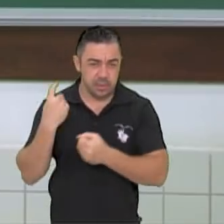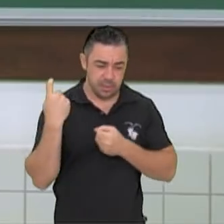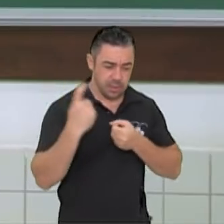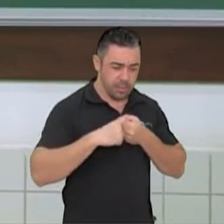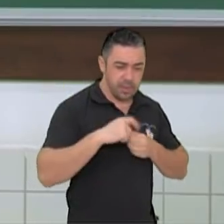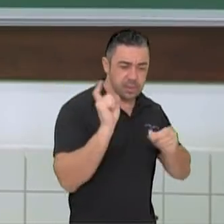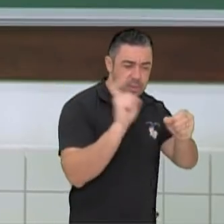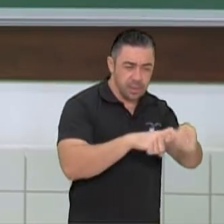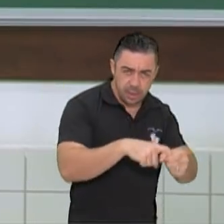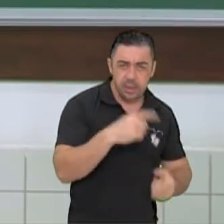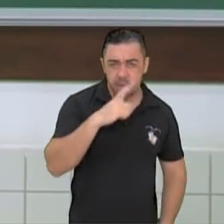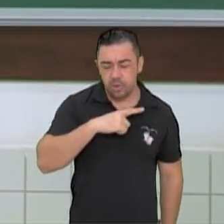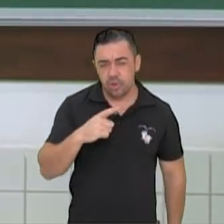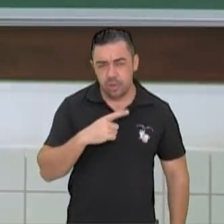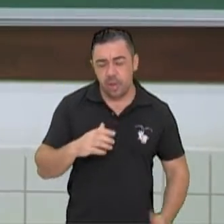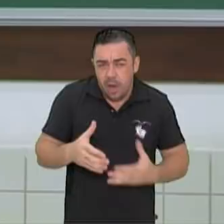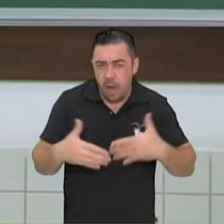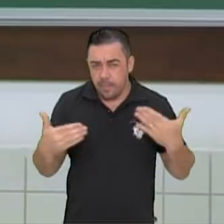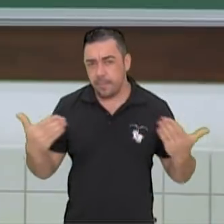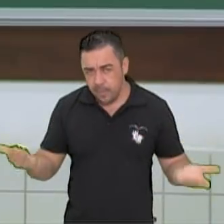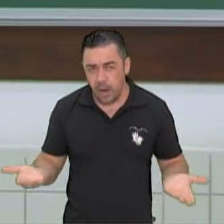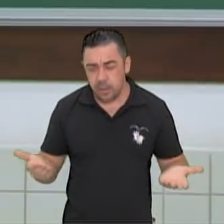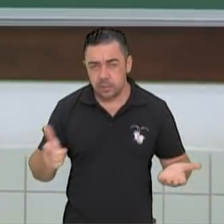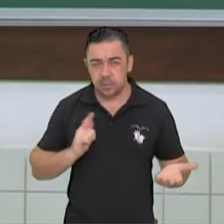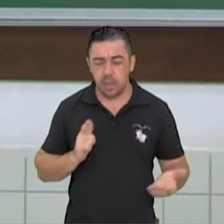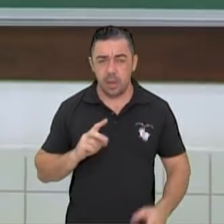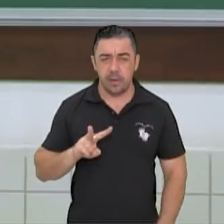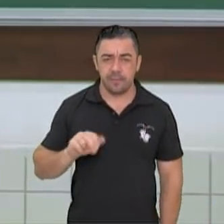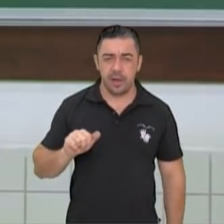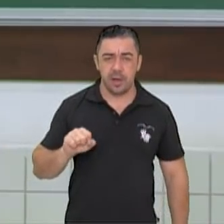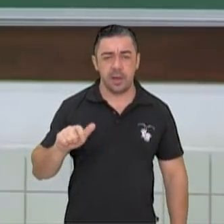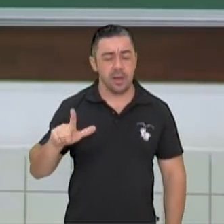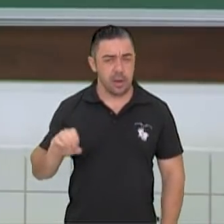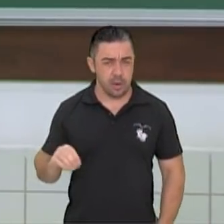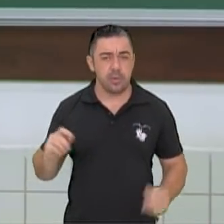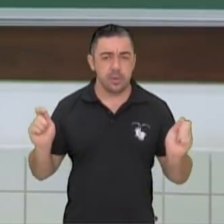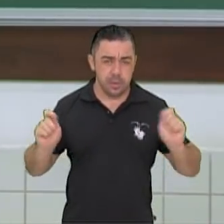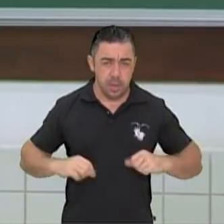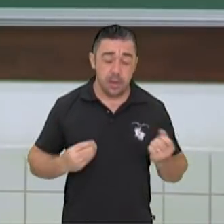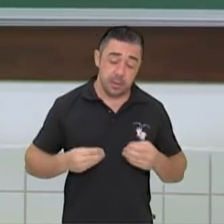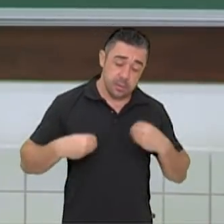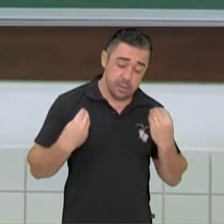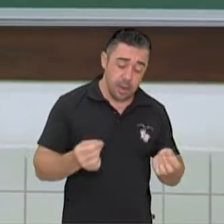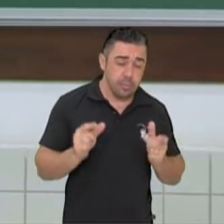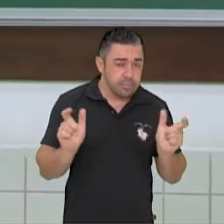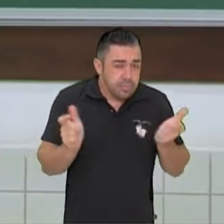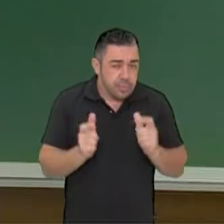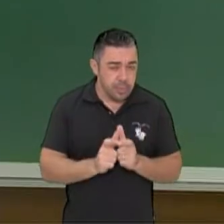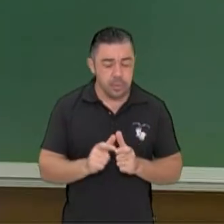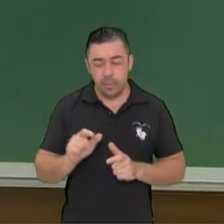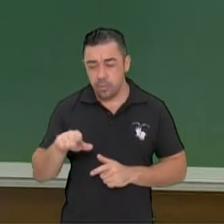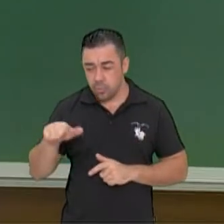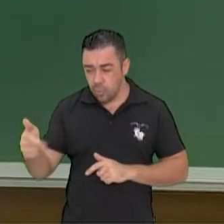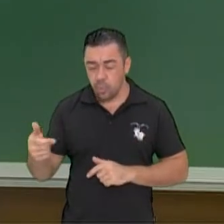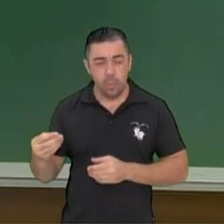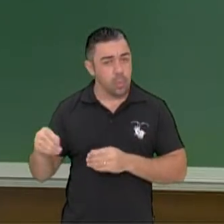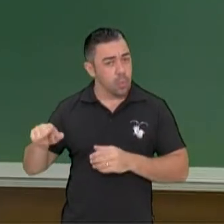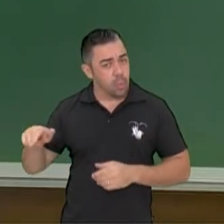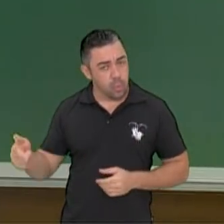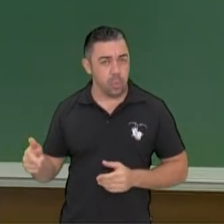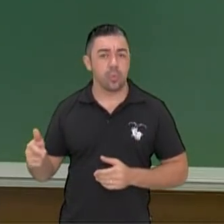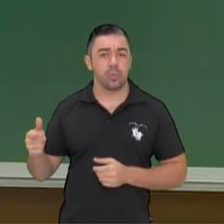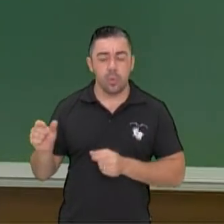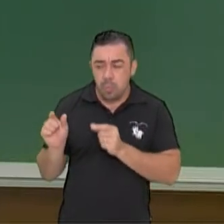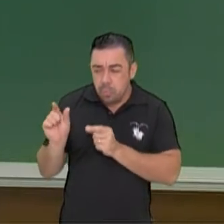essa dependência, o vassalo que recebeu uma terra pode doar um outro pedaço de terra para outro nobre,